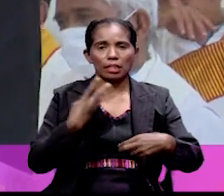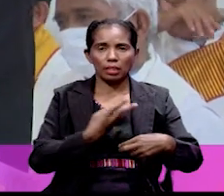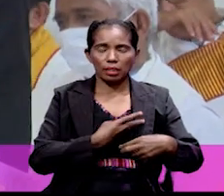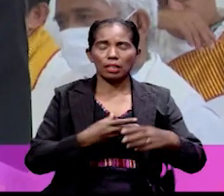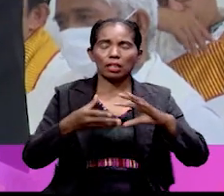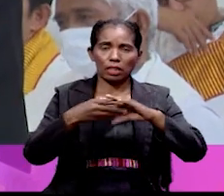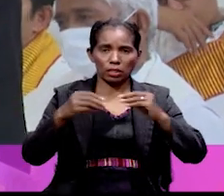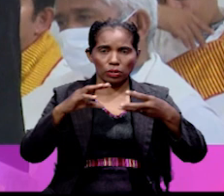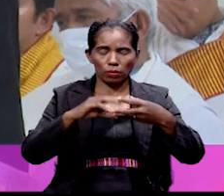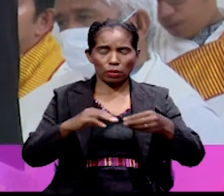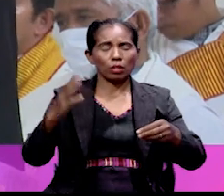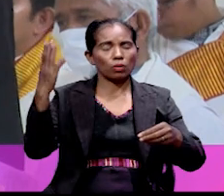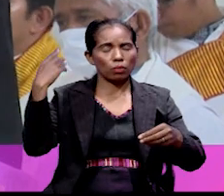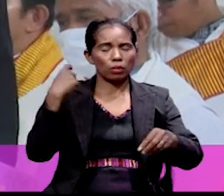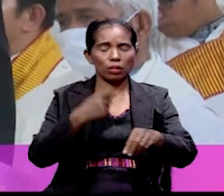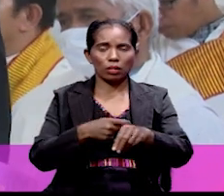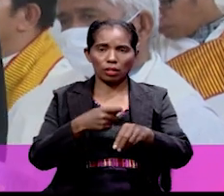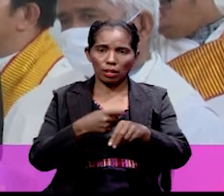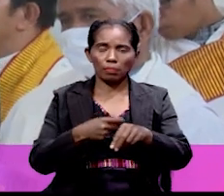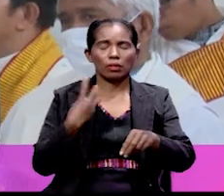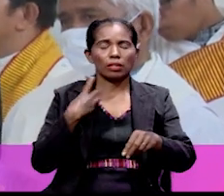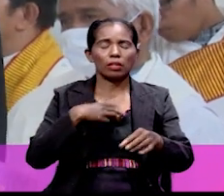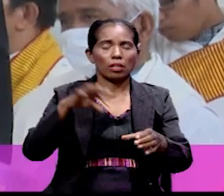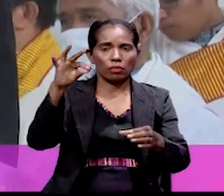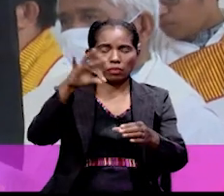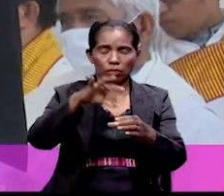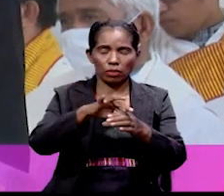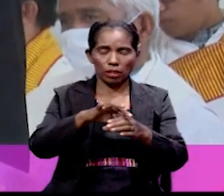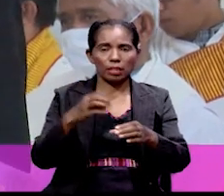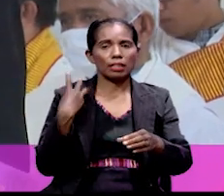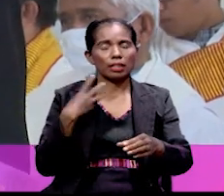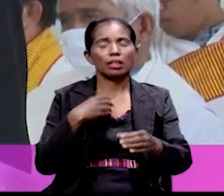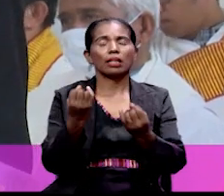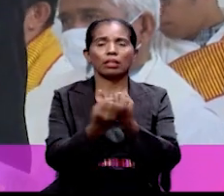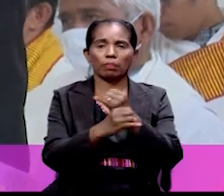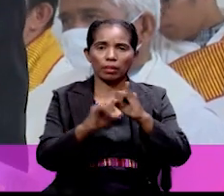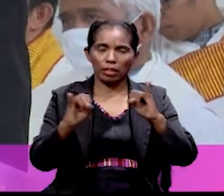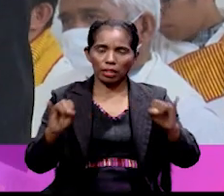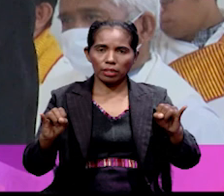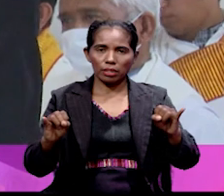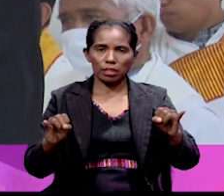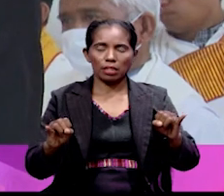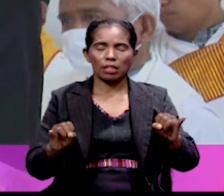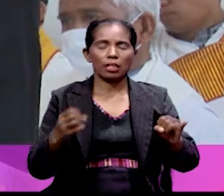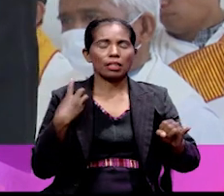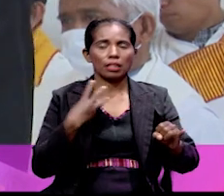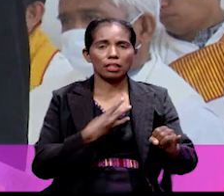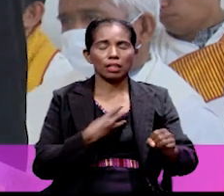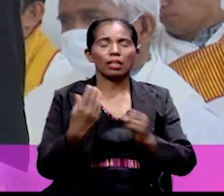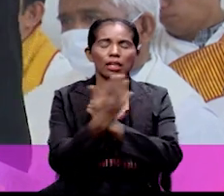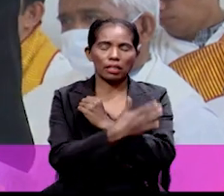Devemos ir ao momento antes da consulta popular. Devemos falar o referendo para o com Rasikan vai ter a raio de